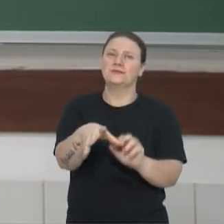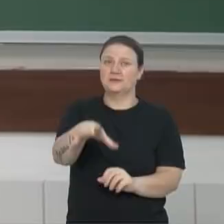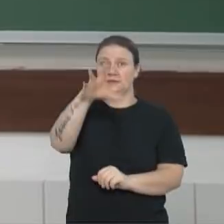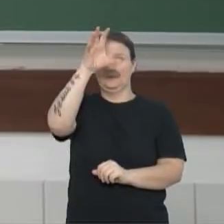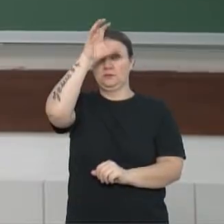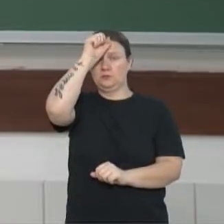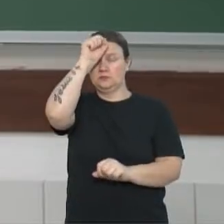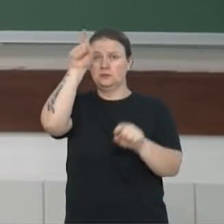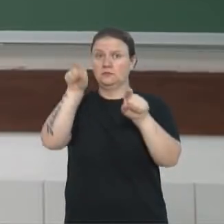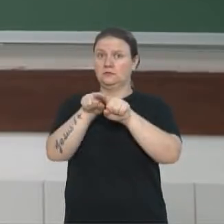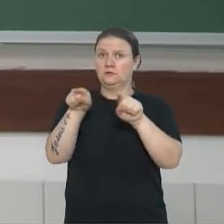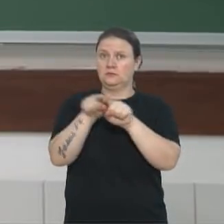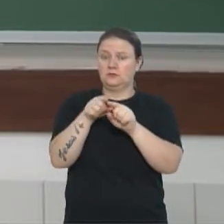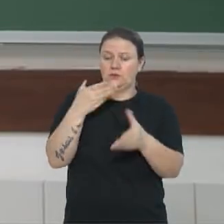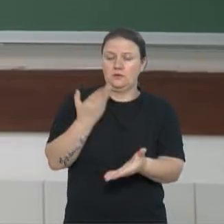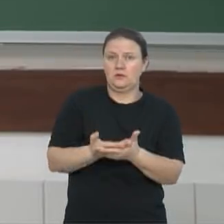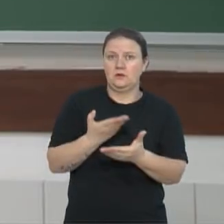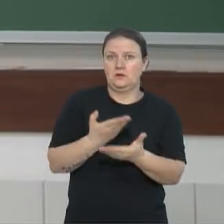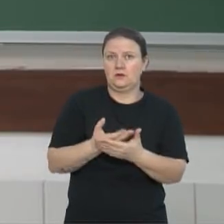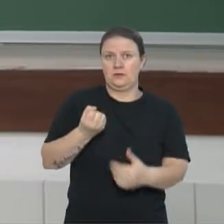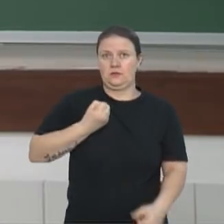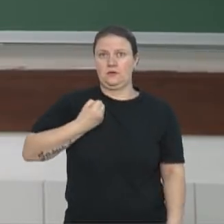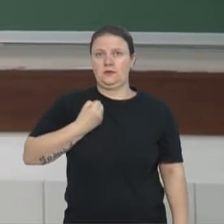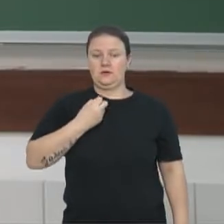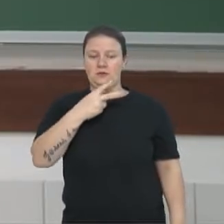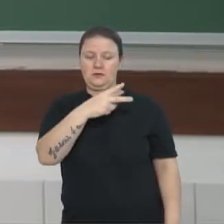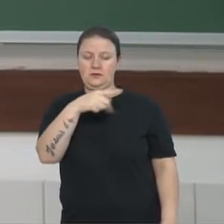aprendido. Essa foi a aula de número 27, a